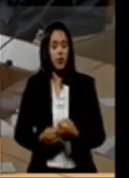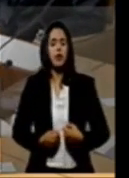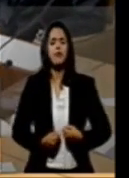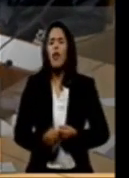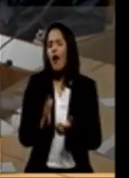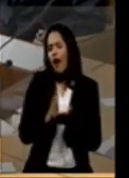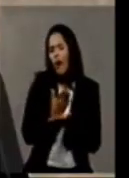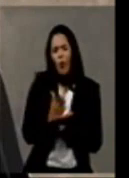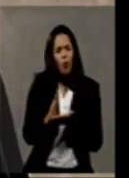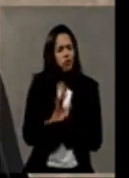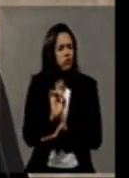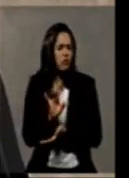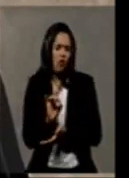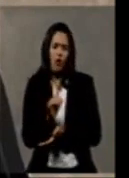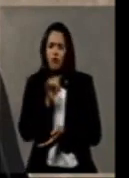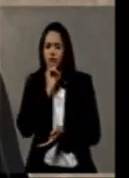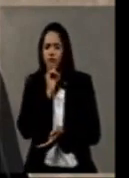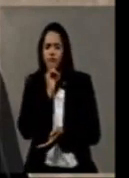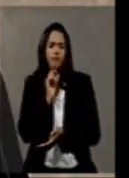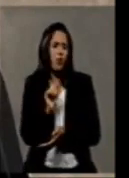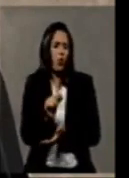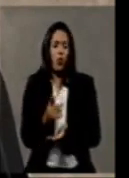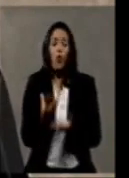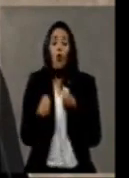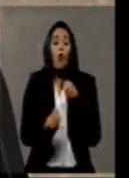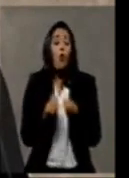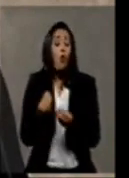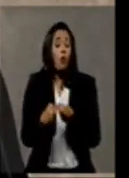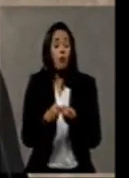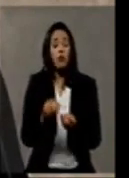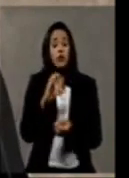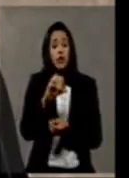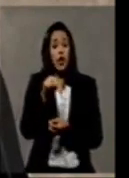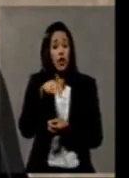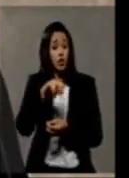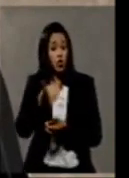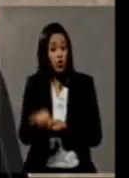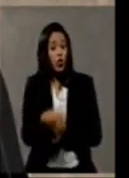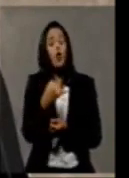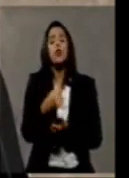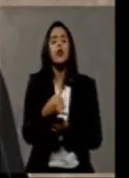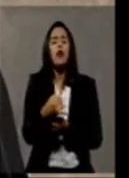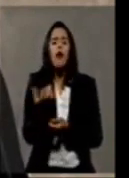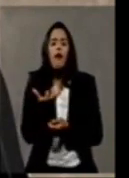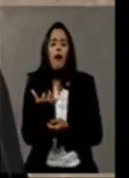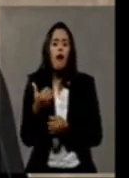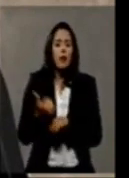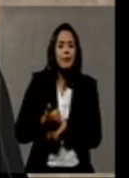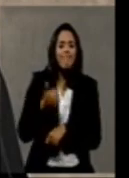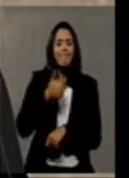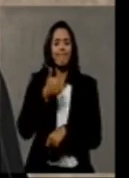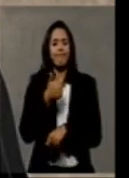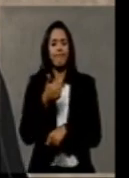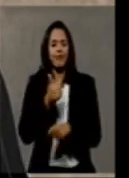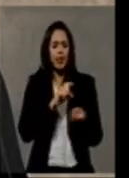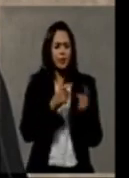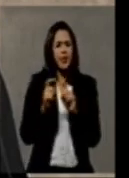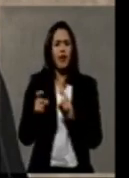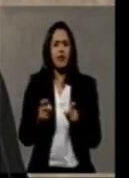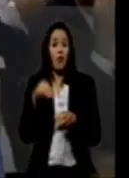alguns poucos exemplos de como o conselho nacional de justiça tem investido na melhoria da sua gestão interna dos tribunais em